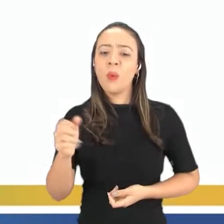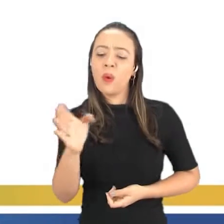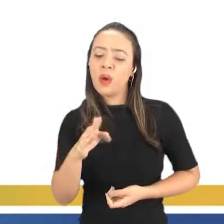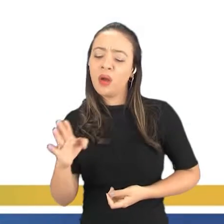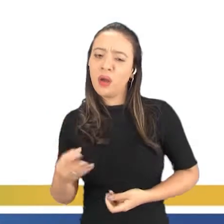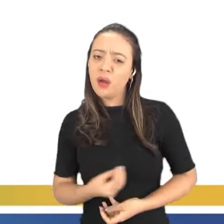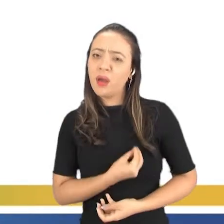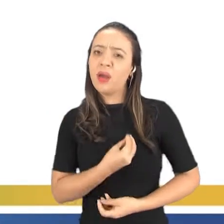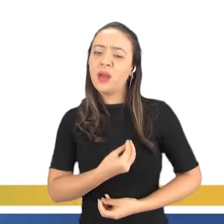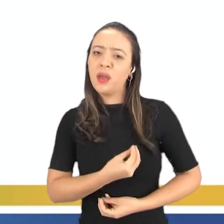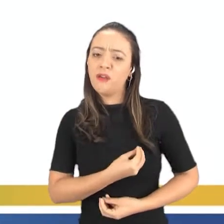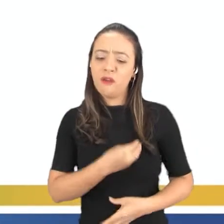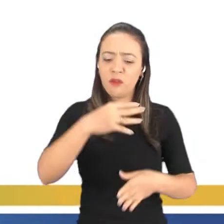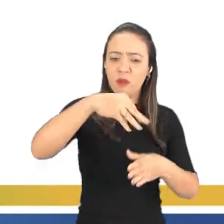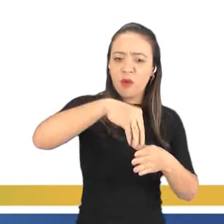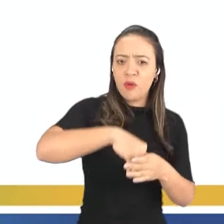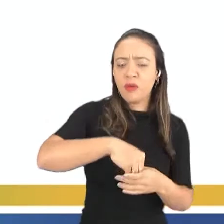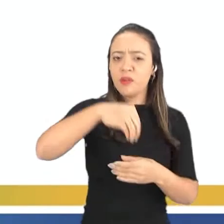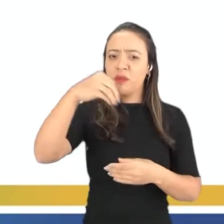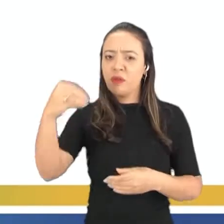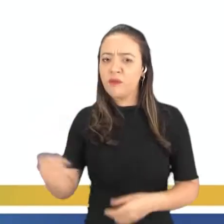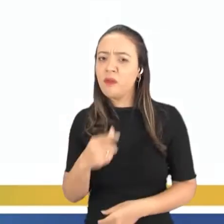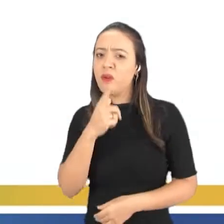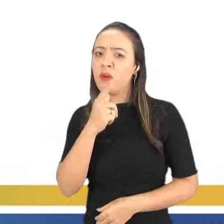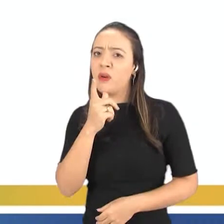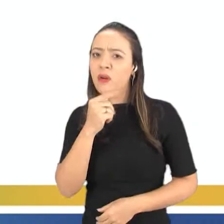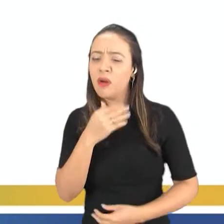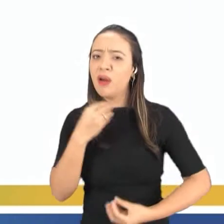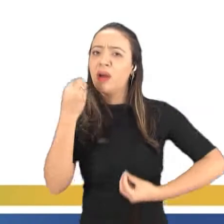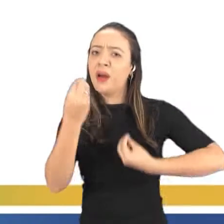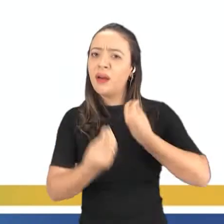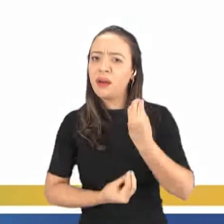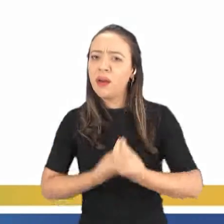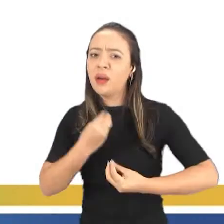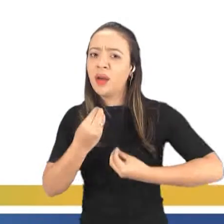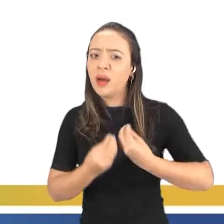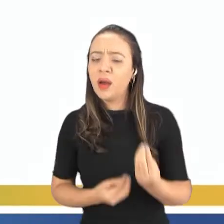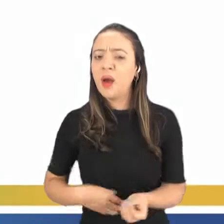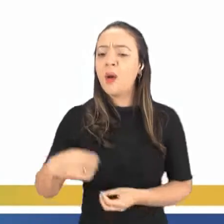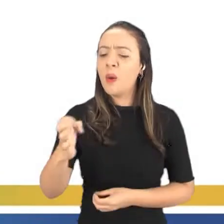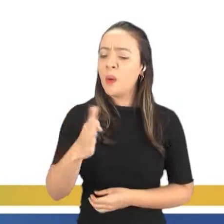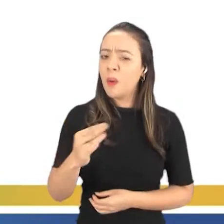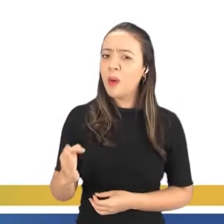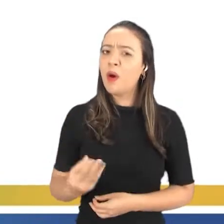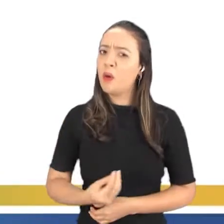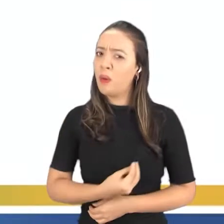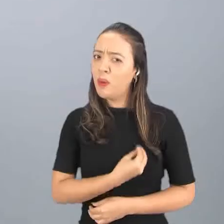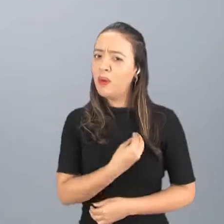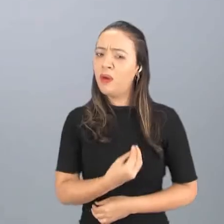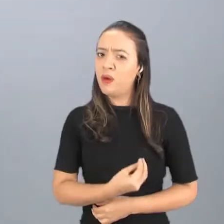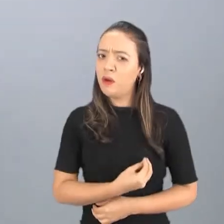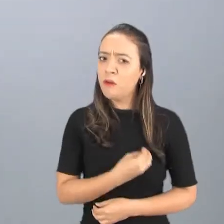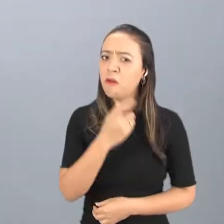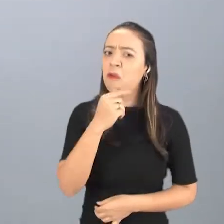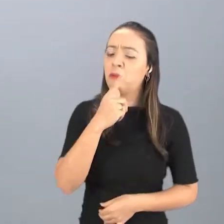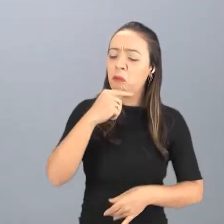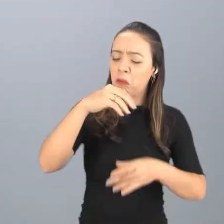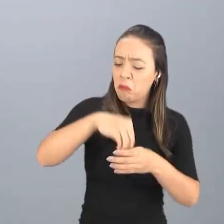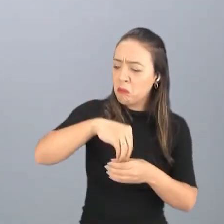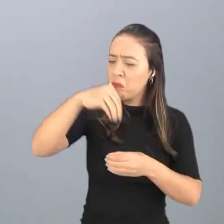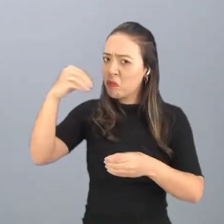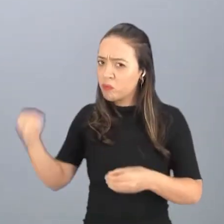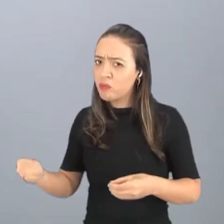Como pode o peixe vivo viver fora d'água fria? Como pode o peixe